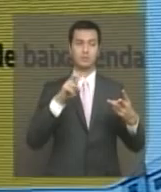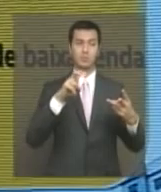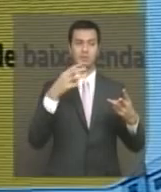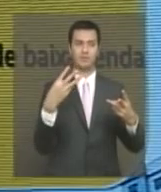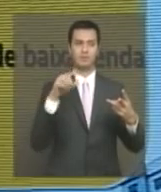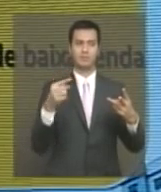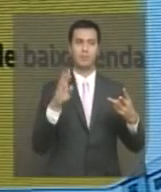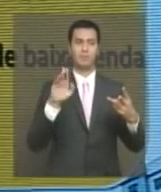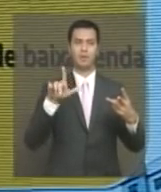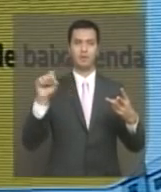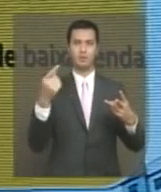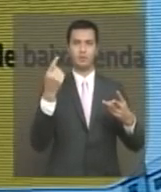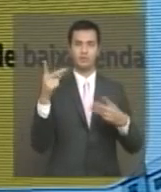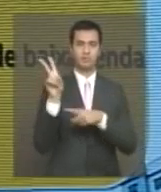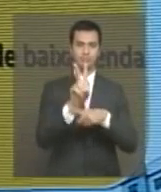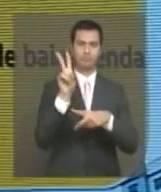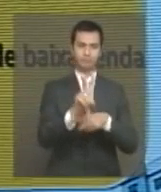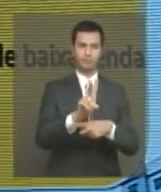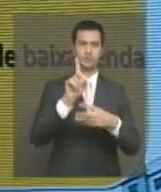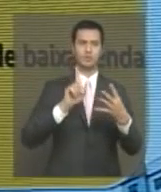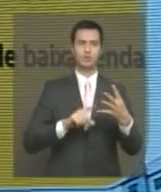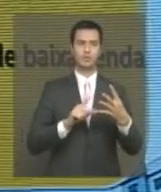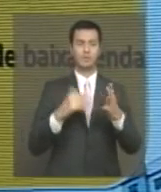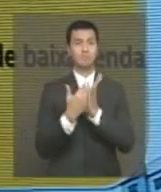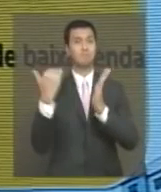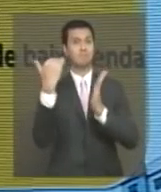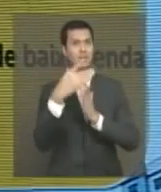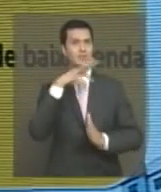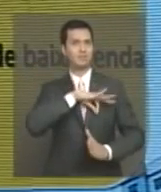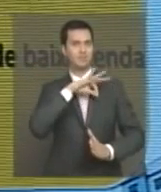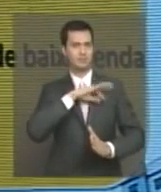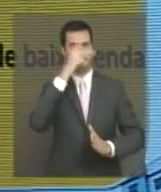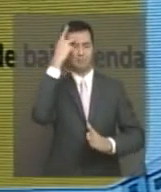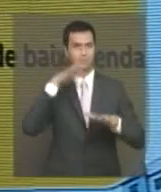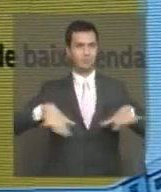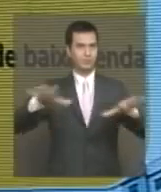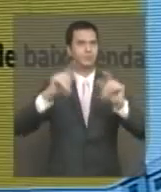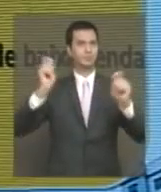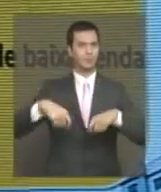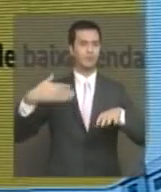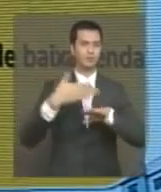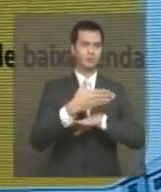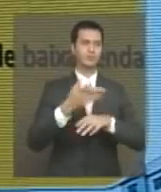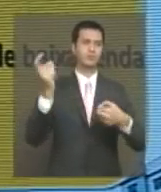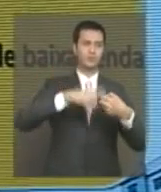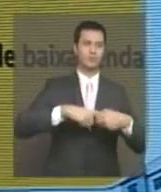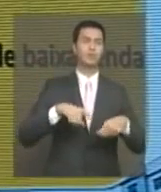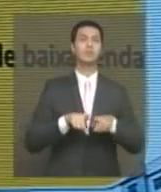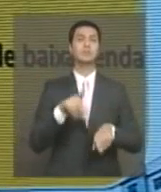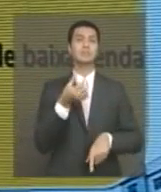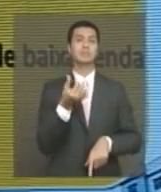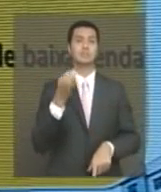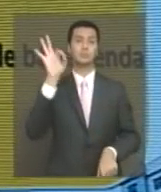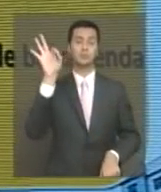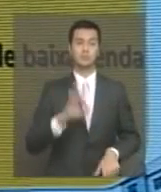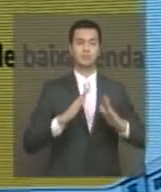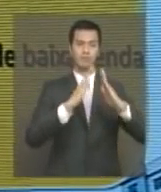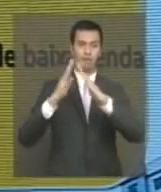renda, 60% das moradias para as famílias de baixa renda, aperfeiçoamento das